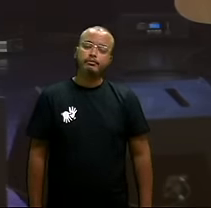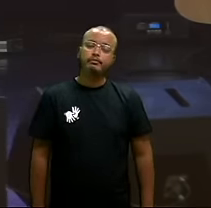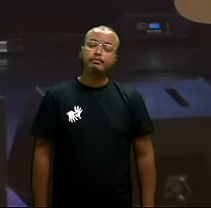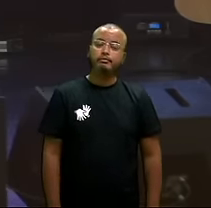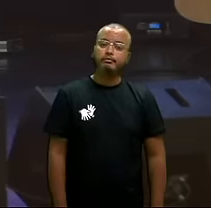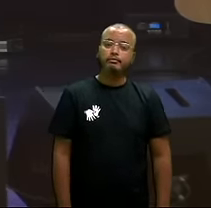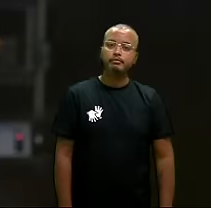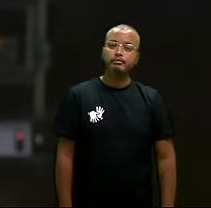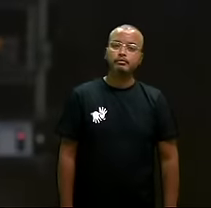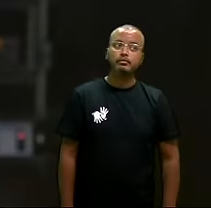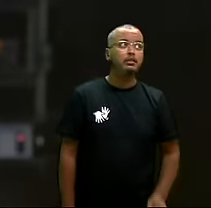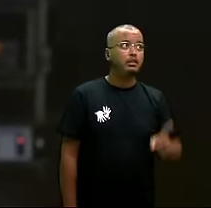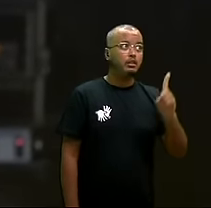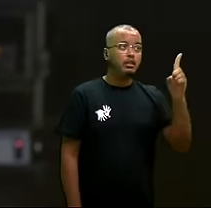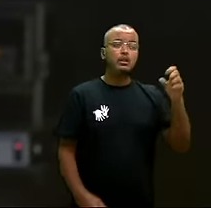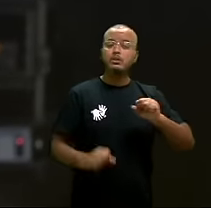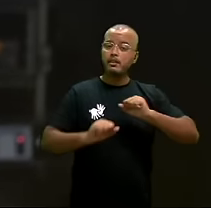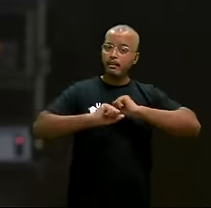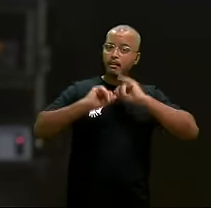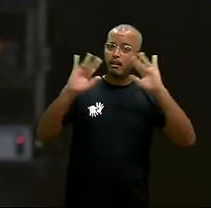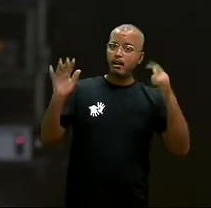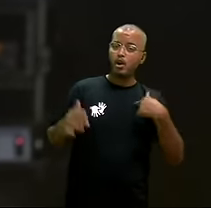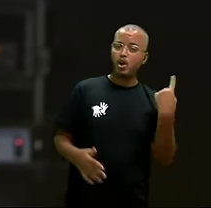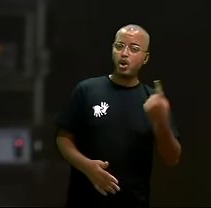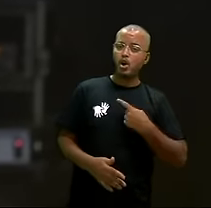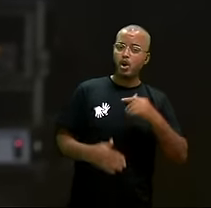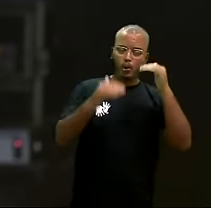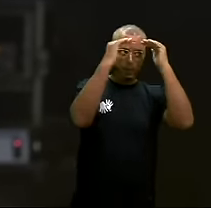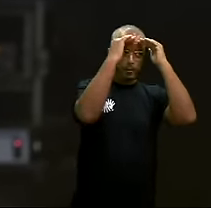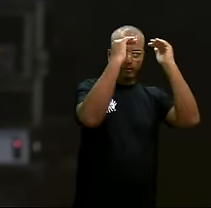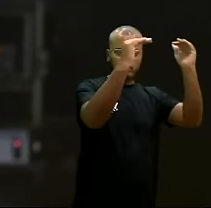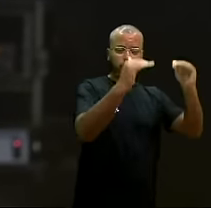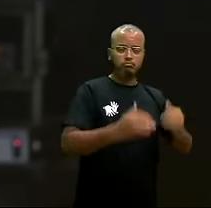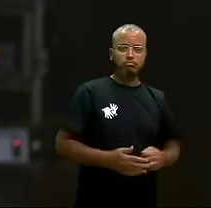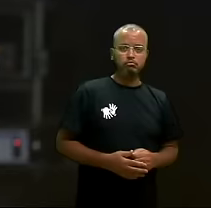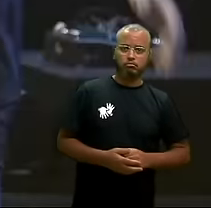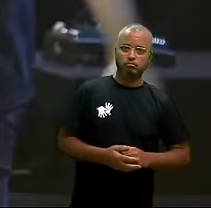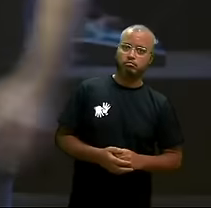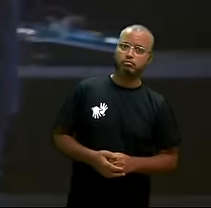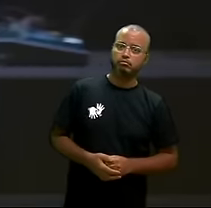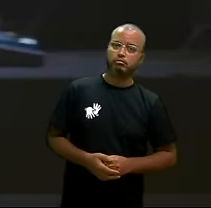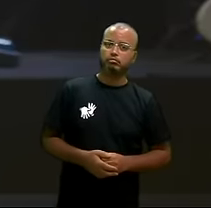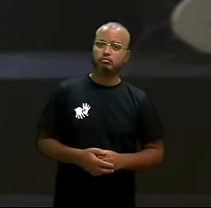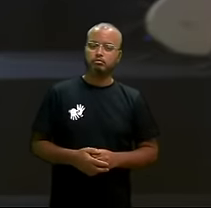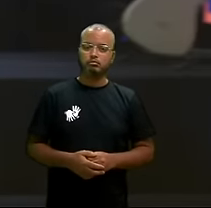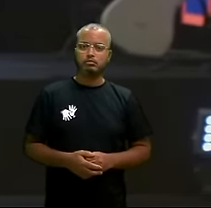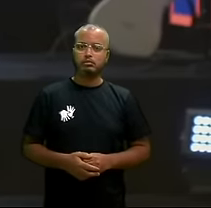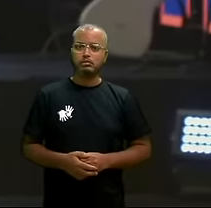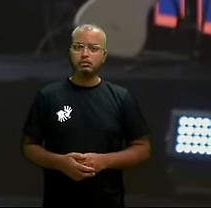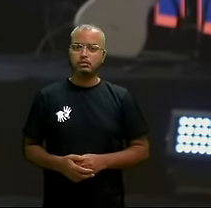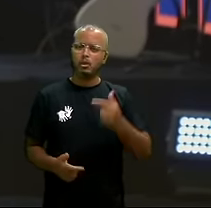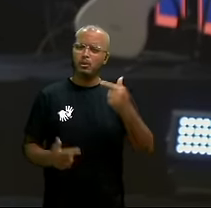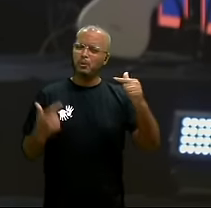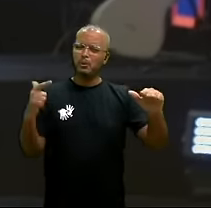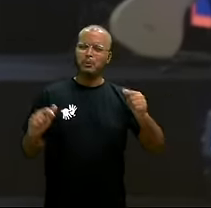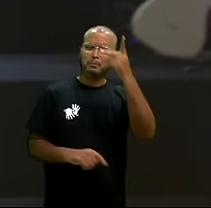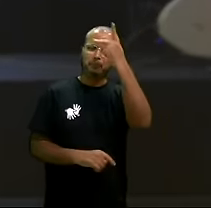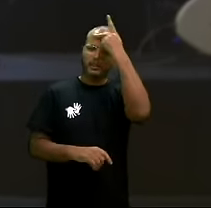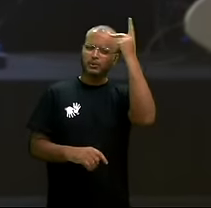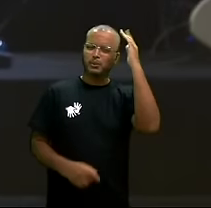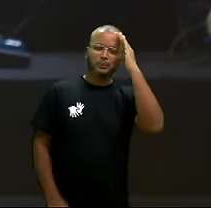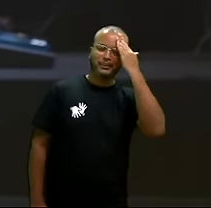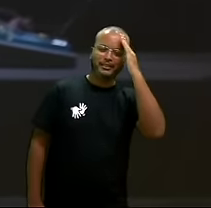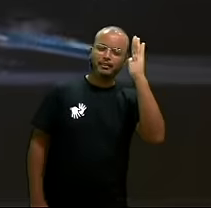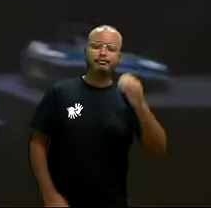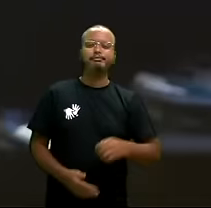Parte de Deus é ser claro, a nossa parte é ser obediente. Vai entender isso, irmão, loucura, louco, é coisa louca. Deus escolhe